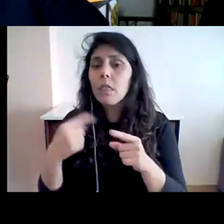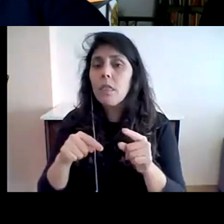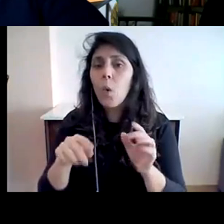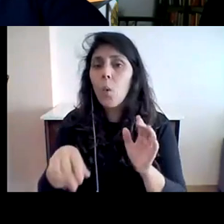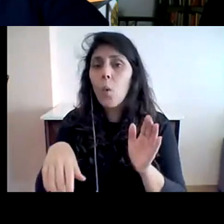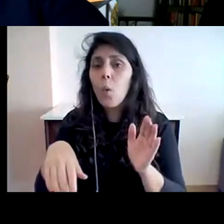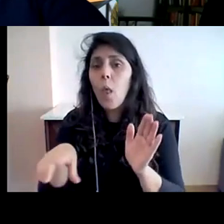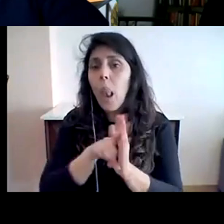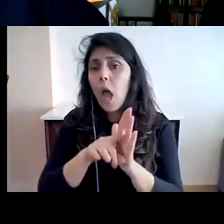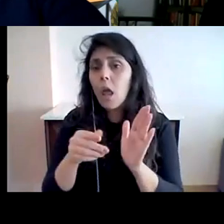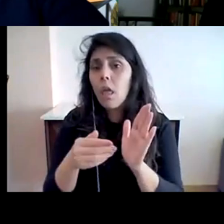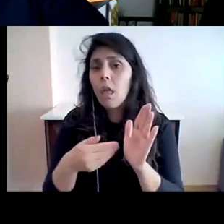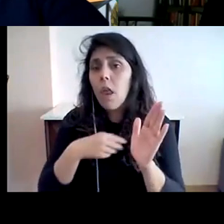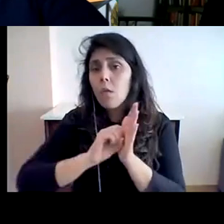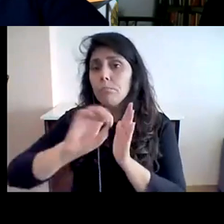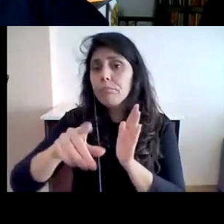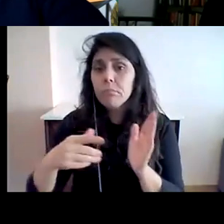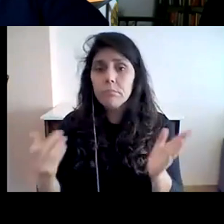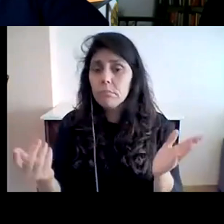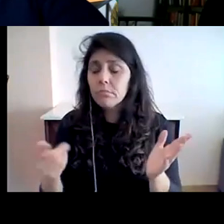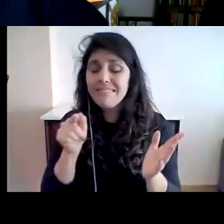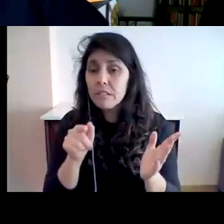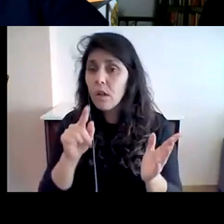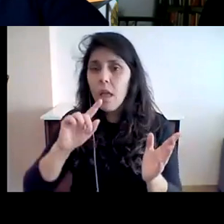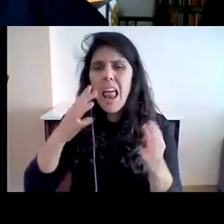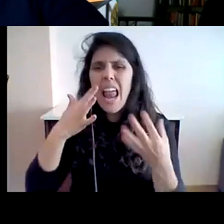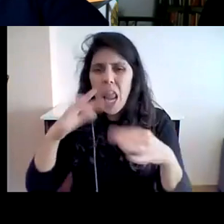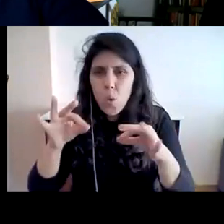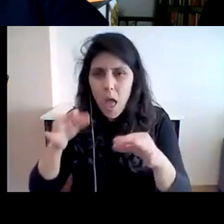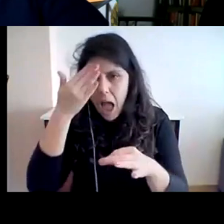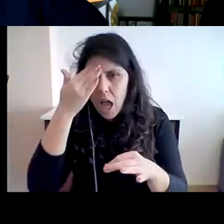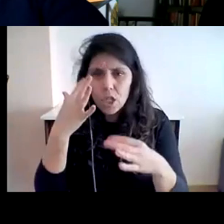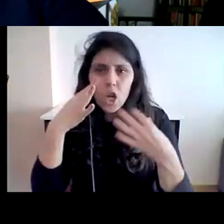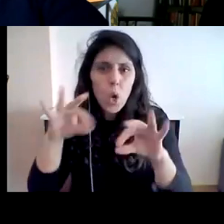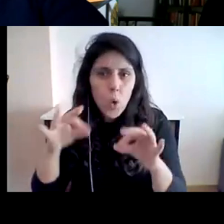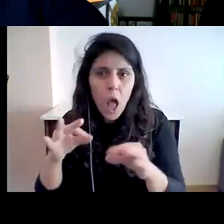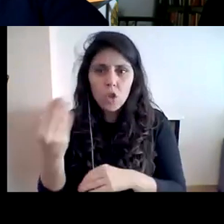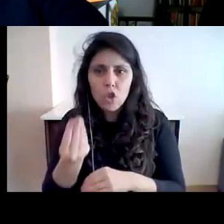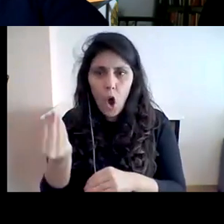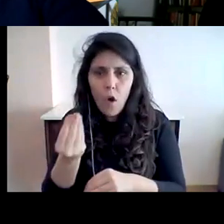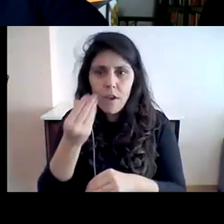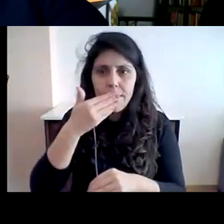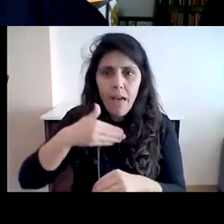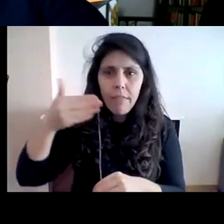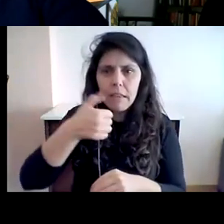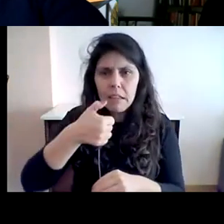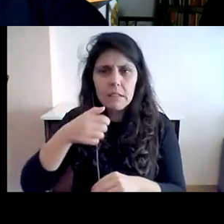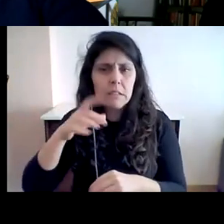Agora, não naturalizar isto, não naturalizar que um jovem ou uma jovem de 16 anos, de 15